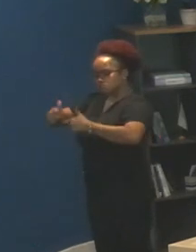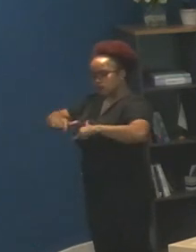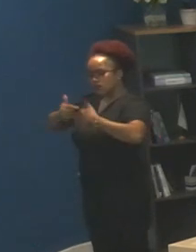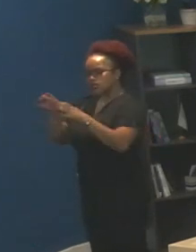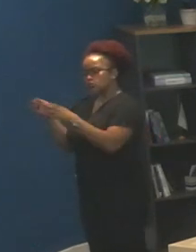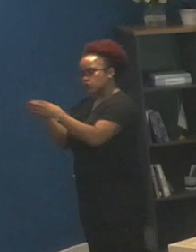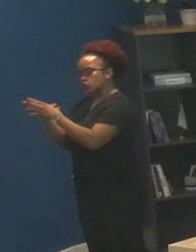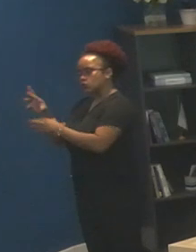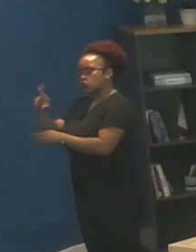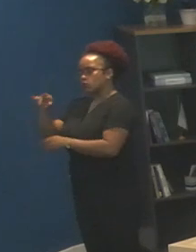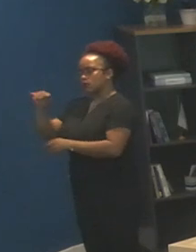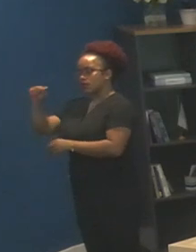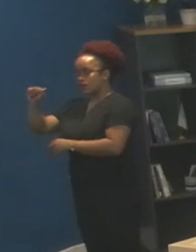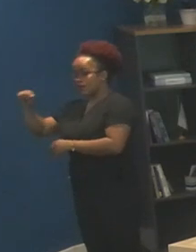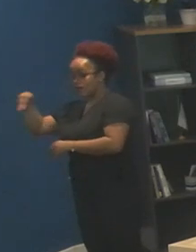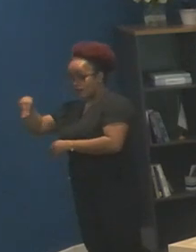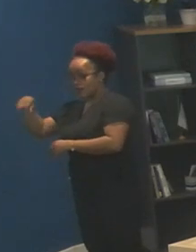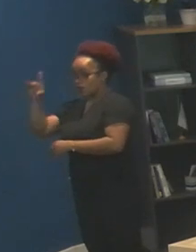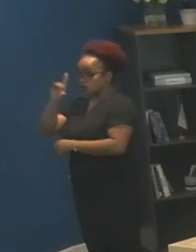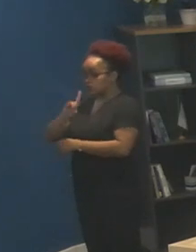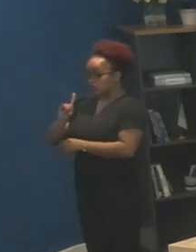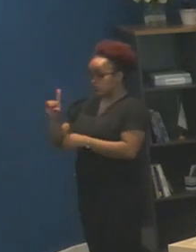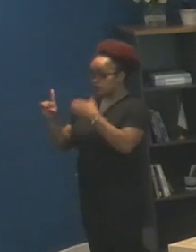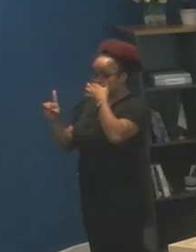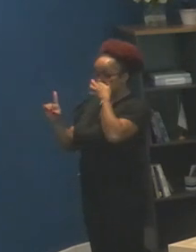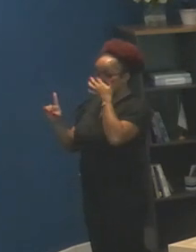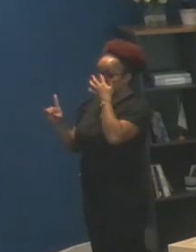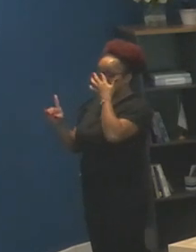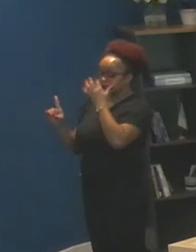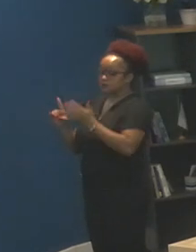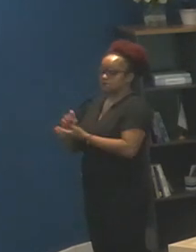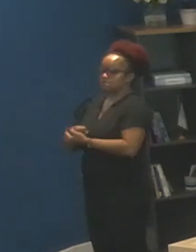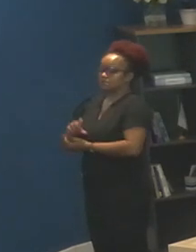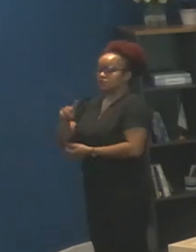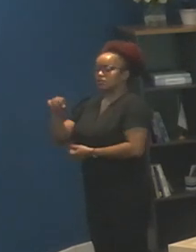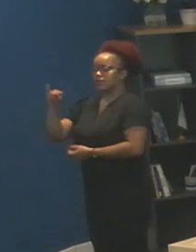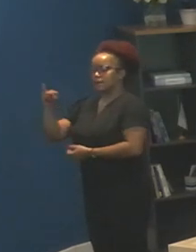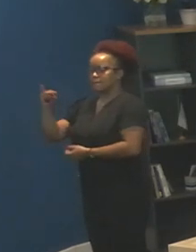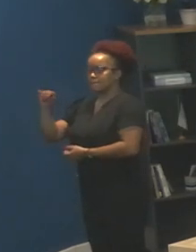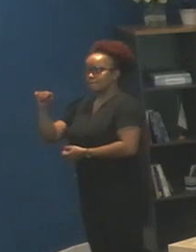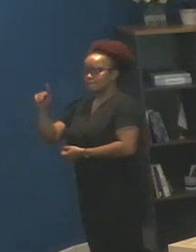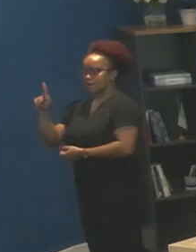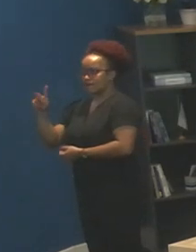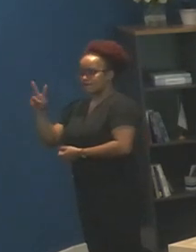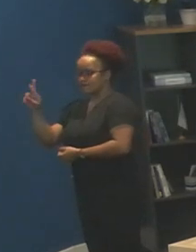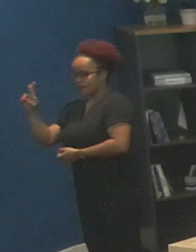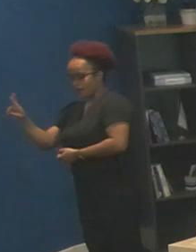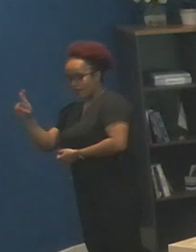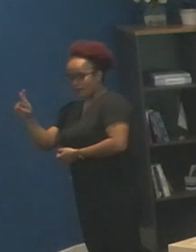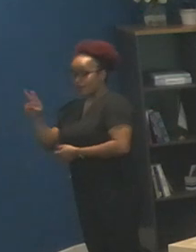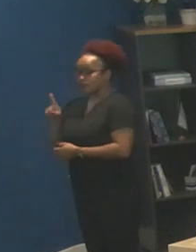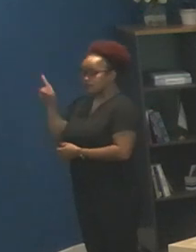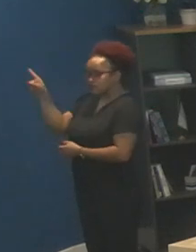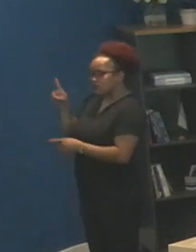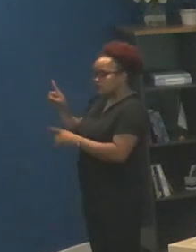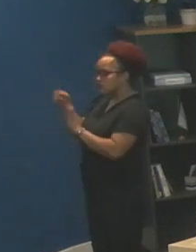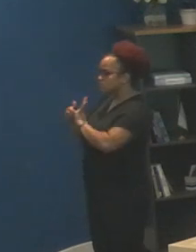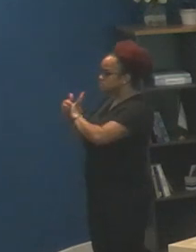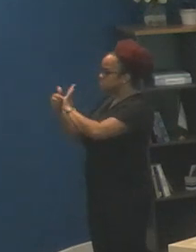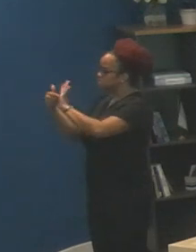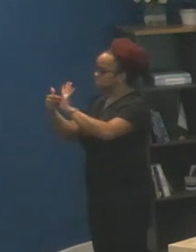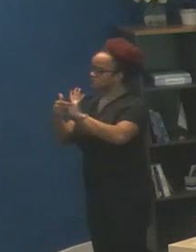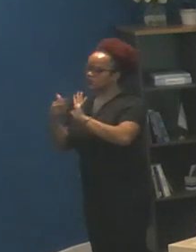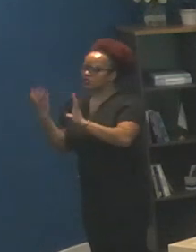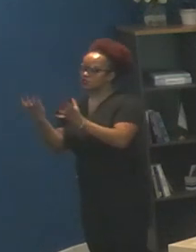RIAN, os diretores da EPVR presentes naquele evento manifestaram